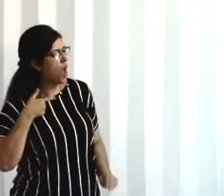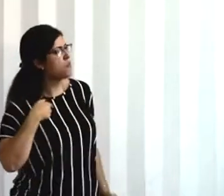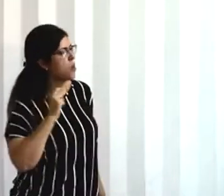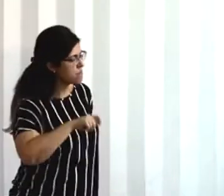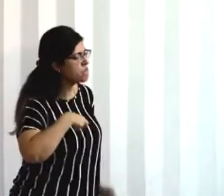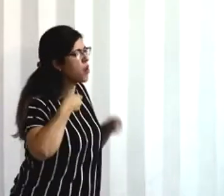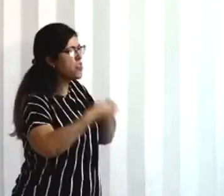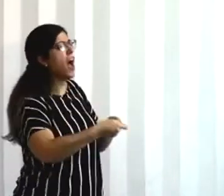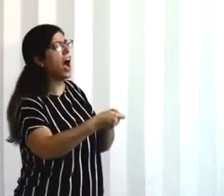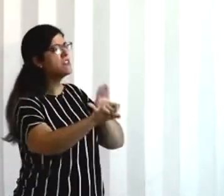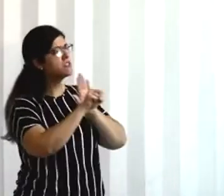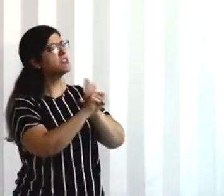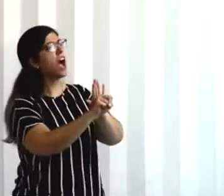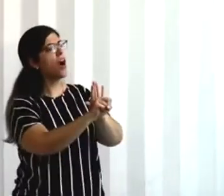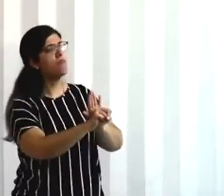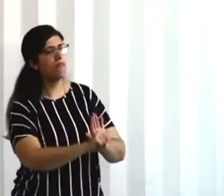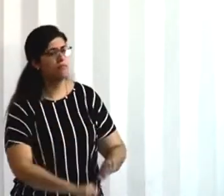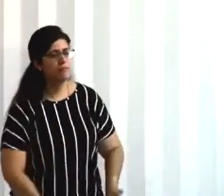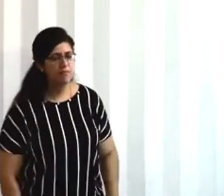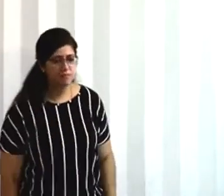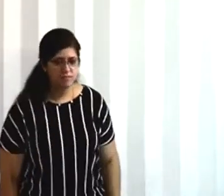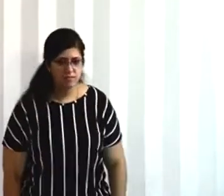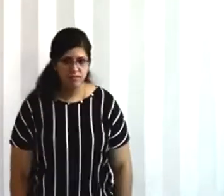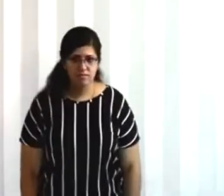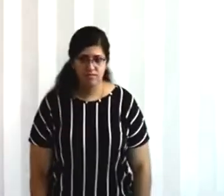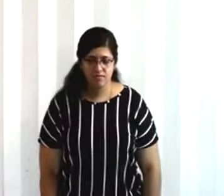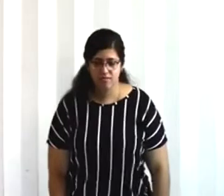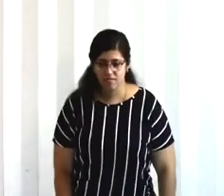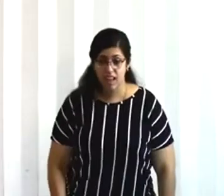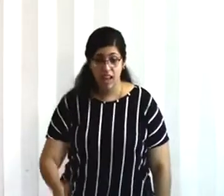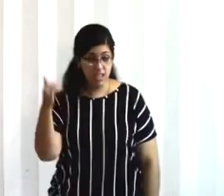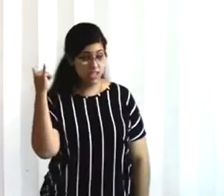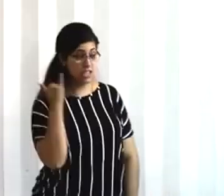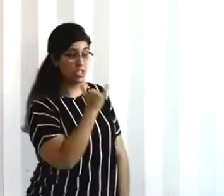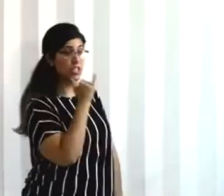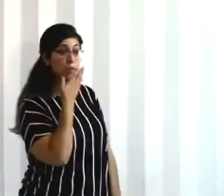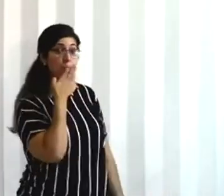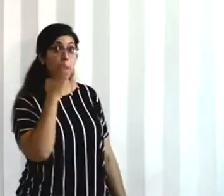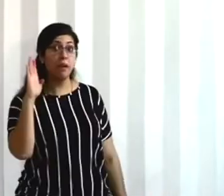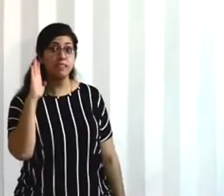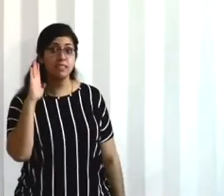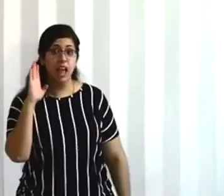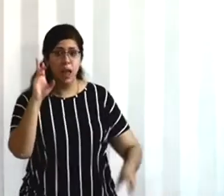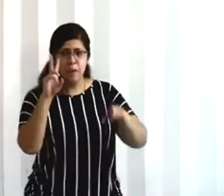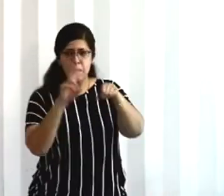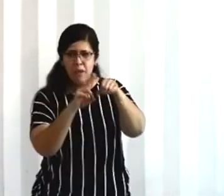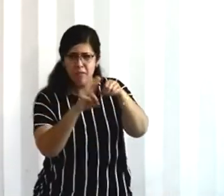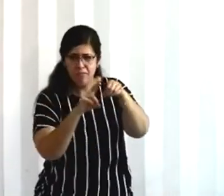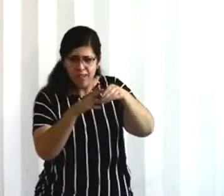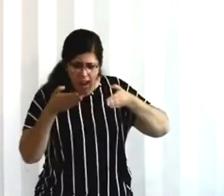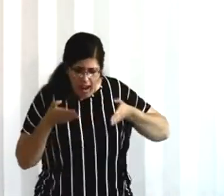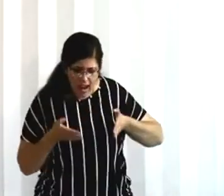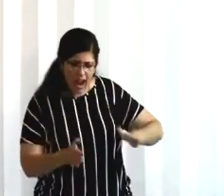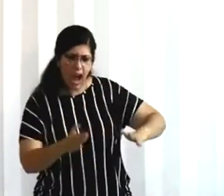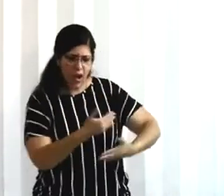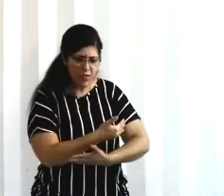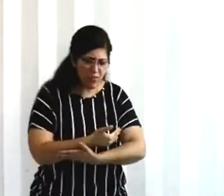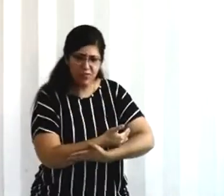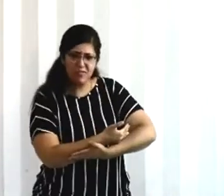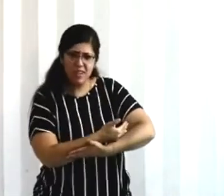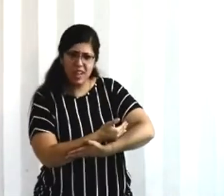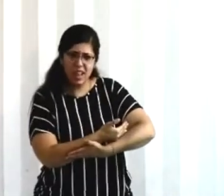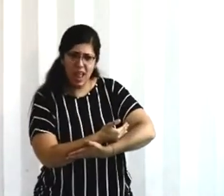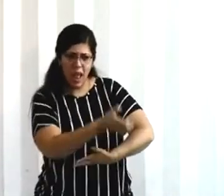dar o sinal. Eis que a virgem conceberá e dará à luz um filho, e ele será